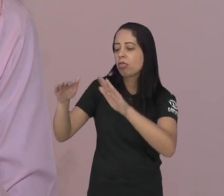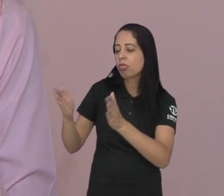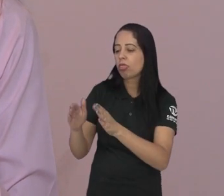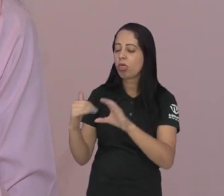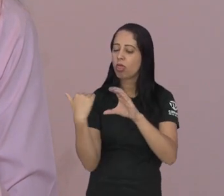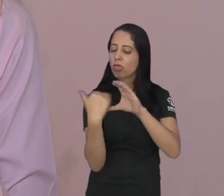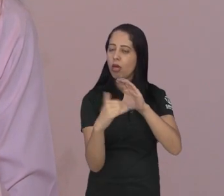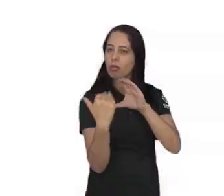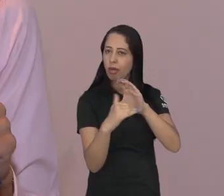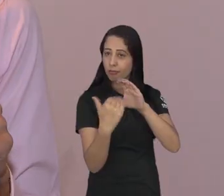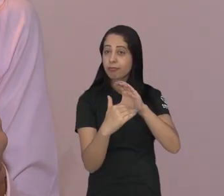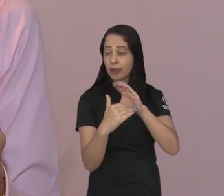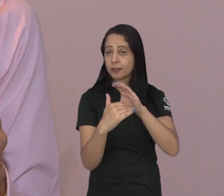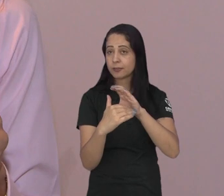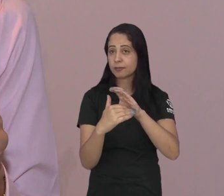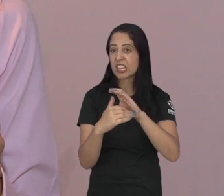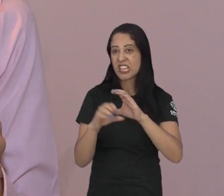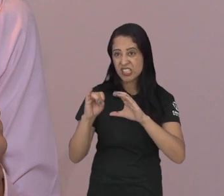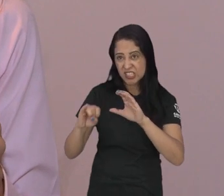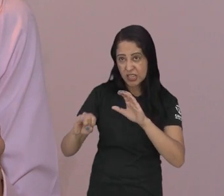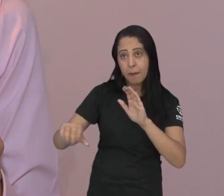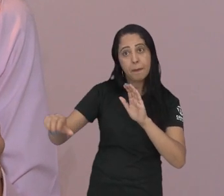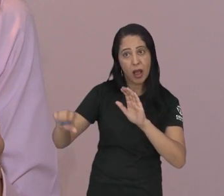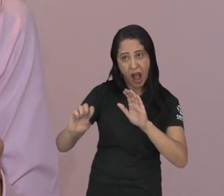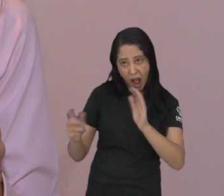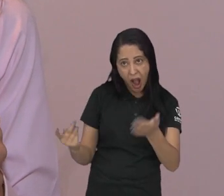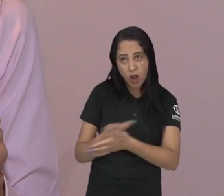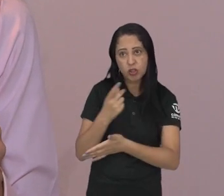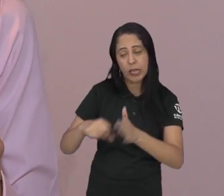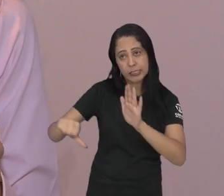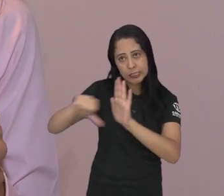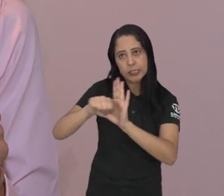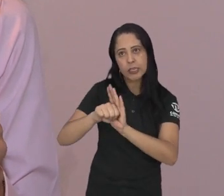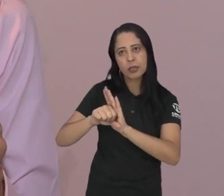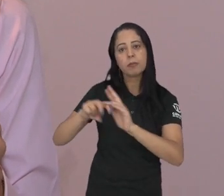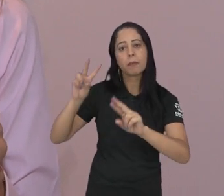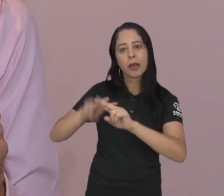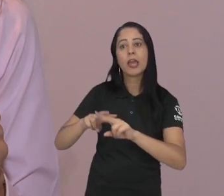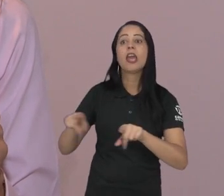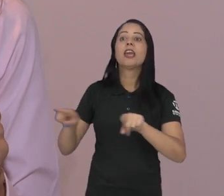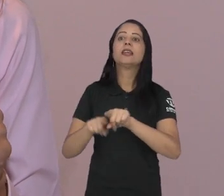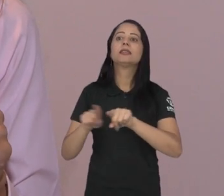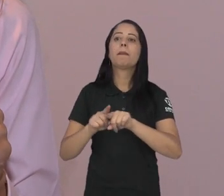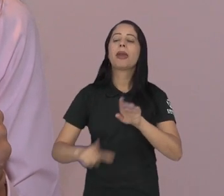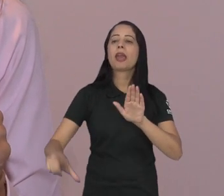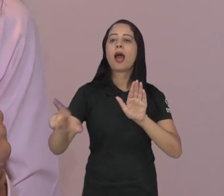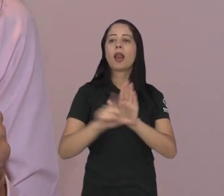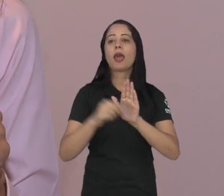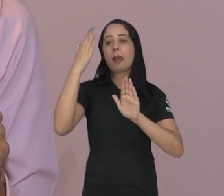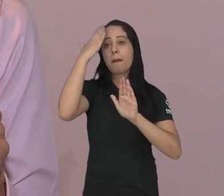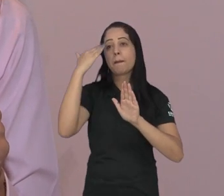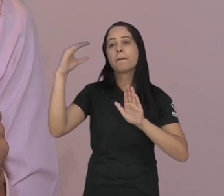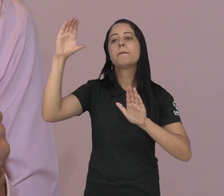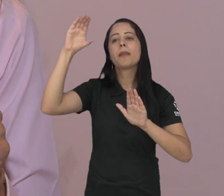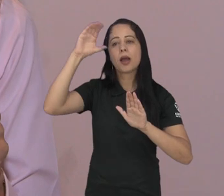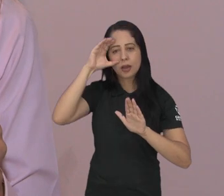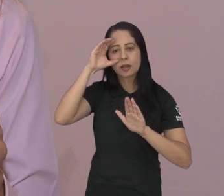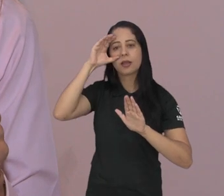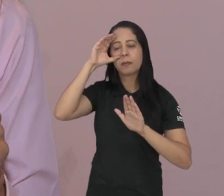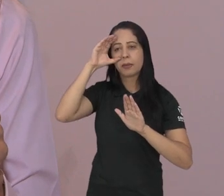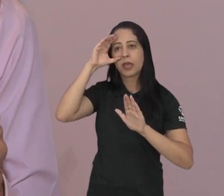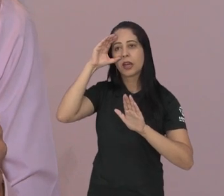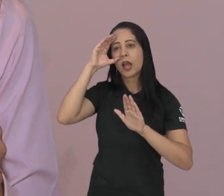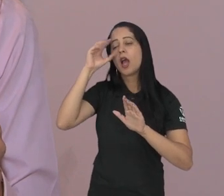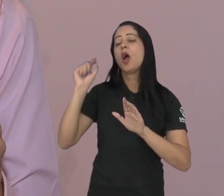tem essa punição e um dos grandes Marcos históricos é a Lei Maria da Penha que veio né para coibir